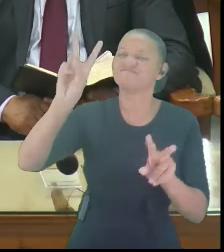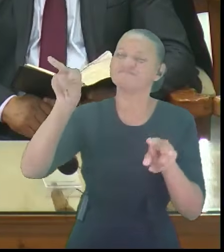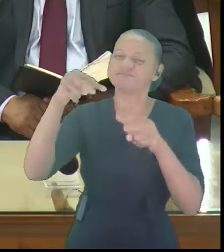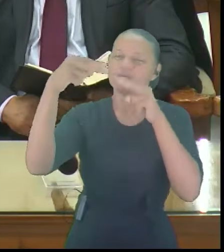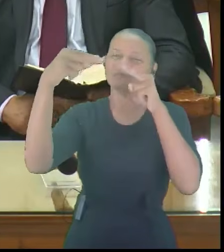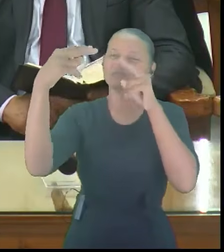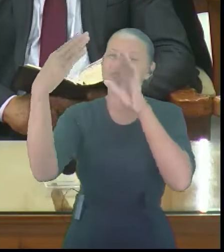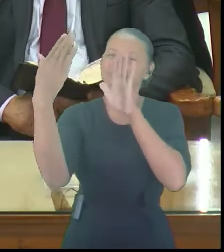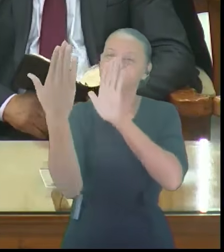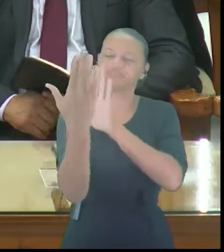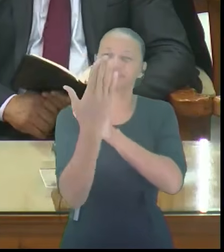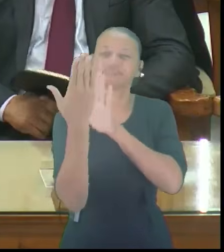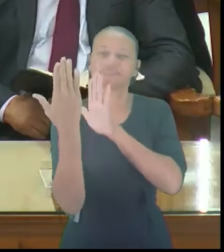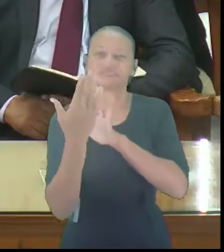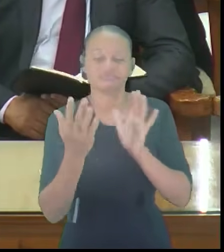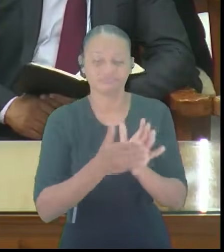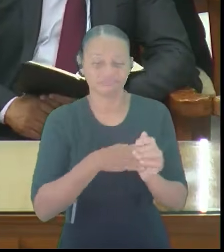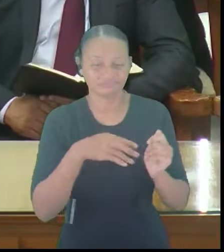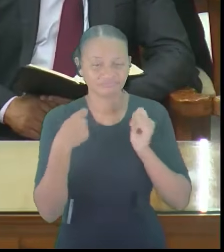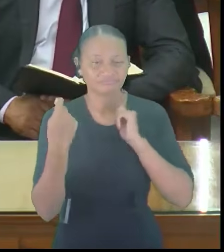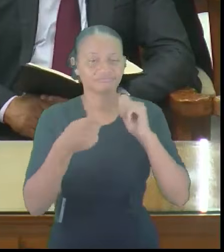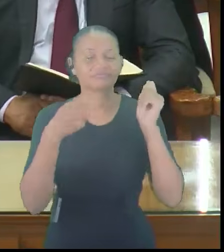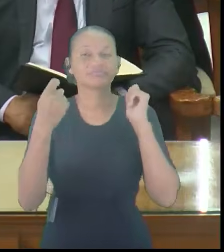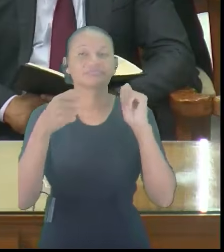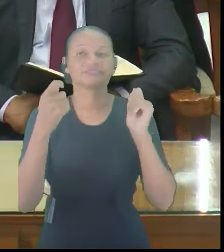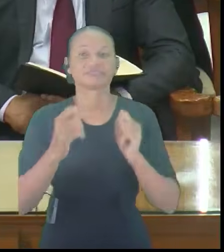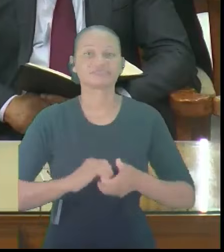a face. Aleluia.